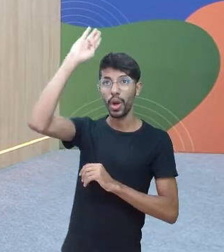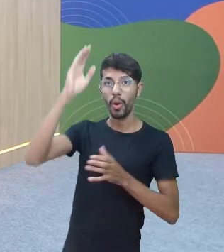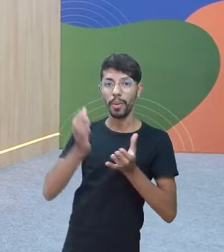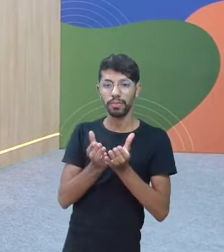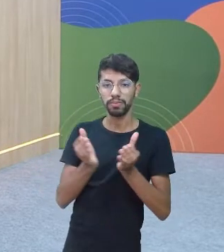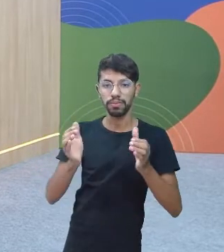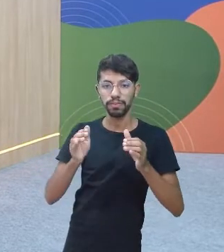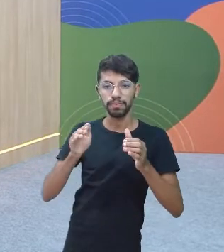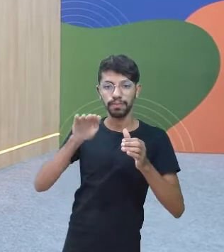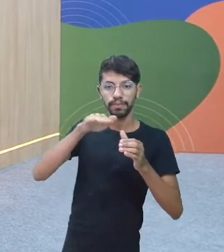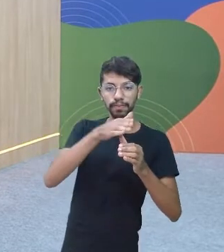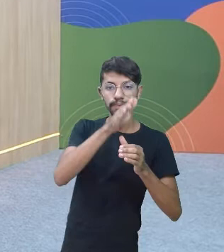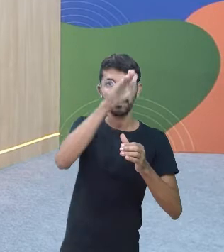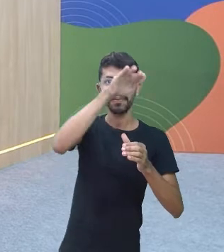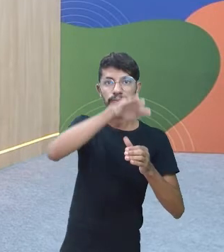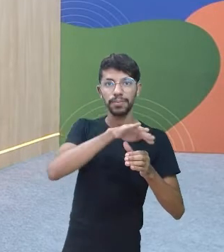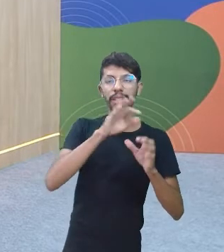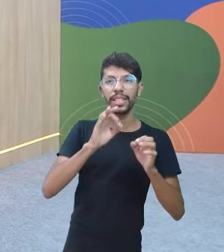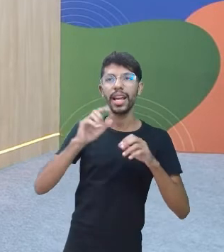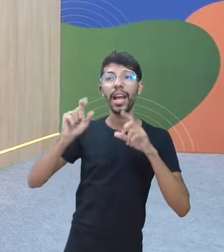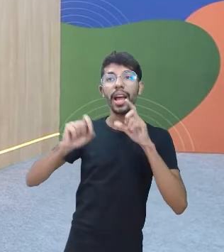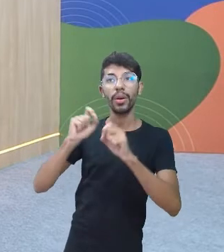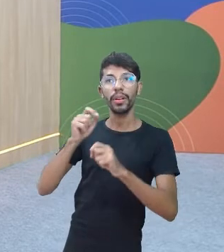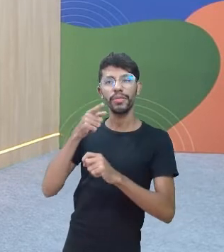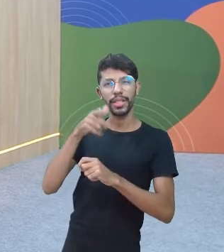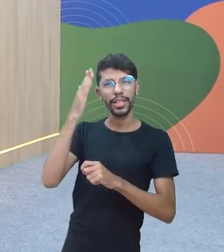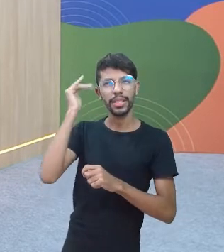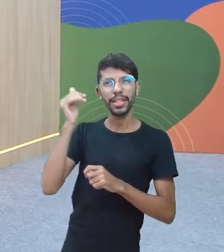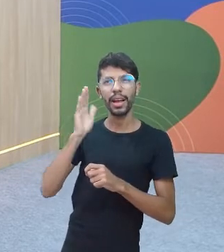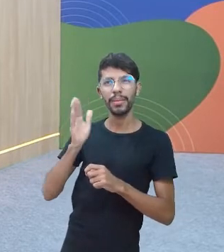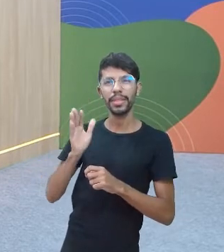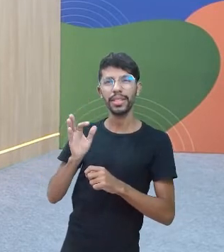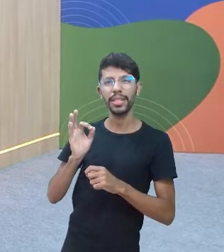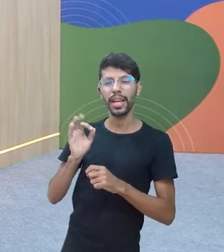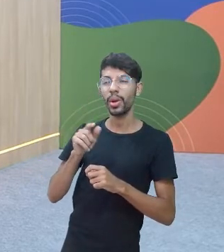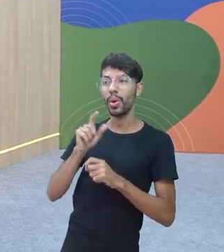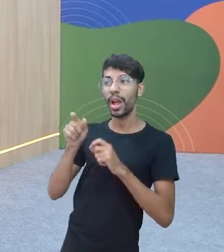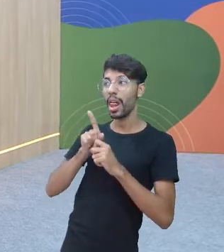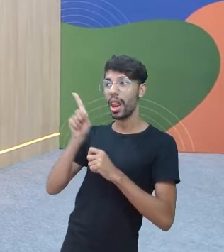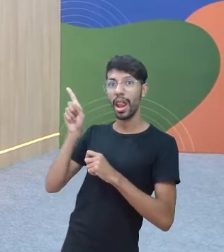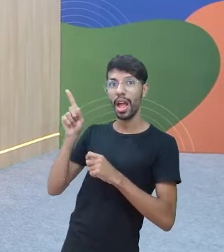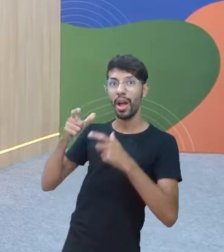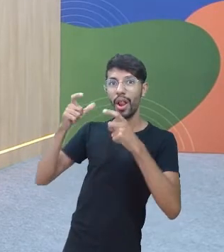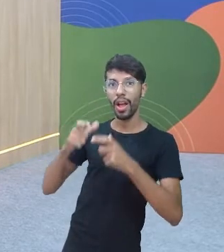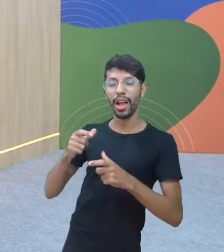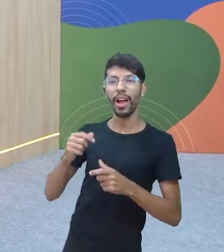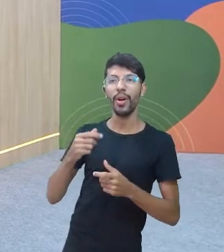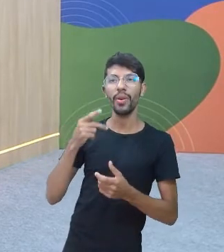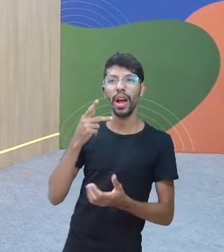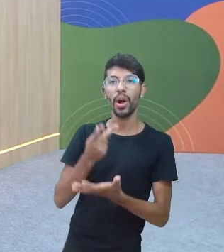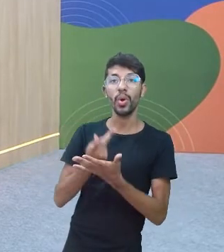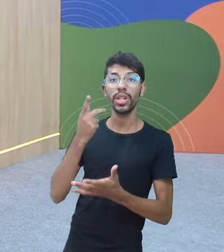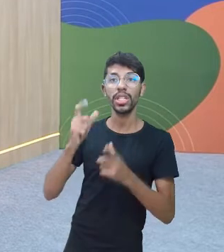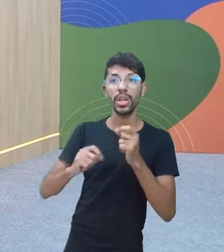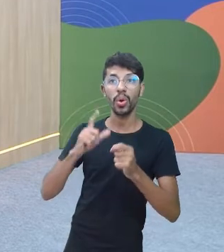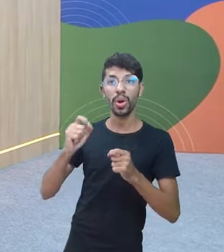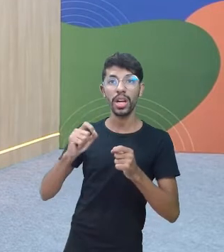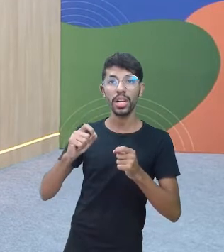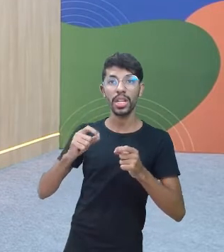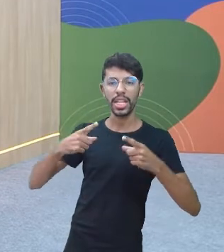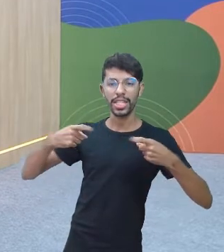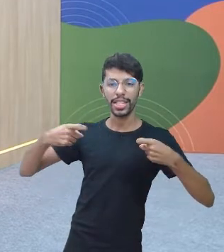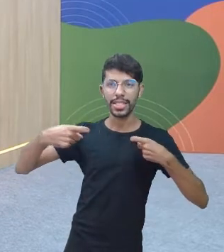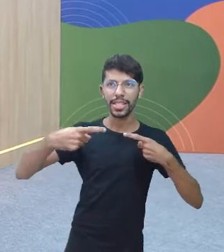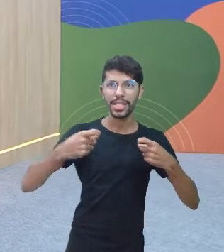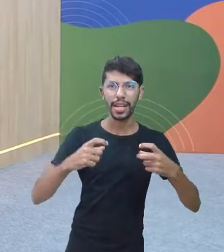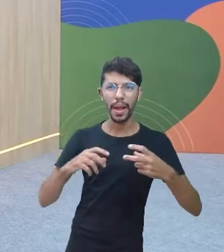que era lá que se realizavam as grandes batalhas de gladiadores, aqueles soldados